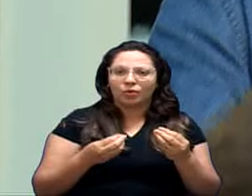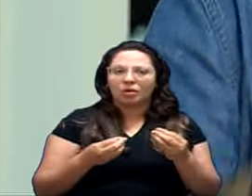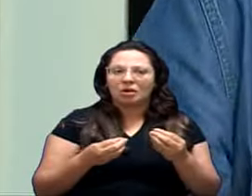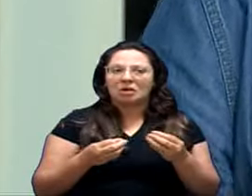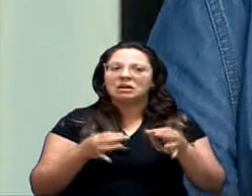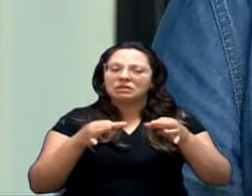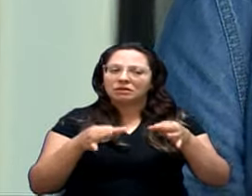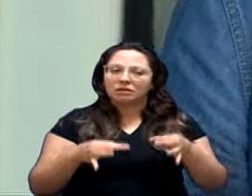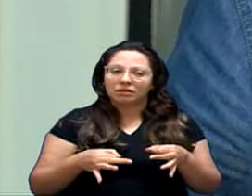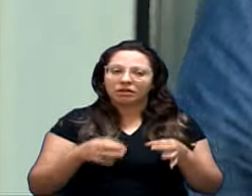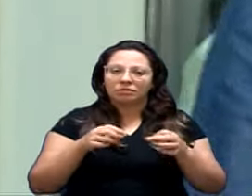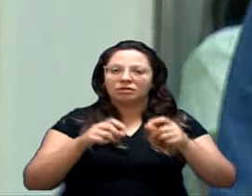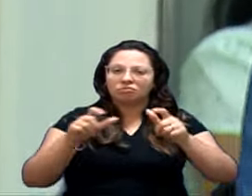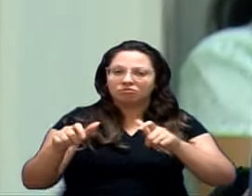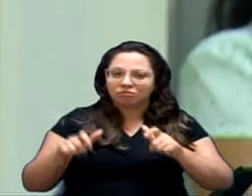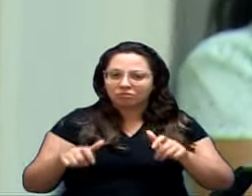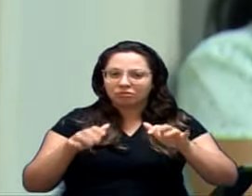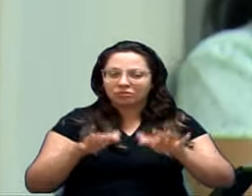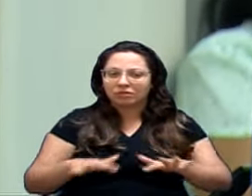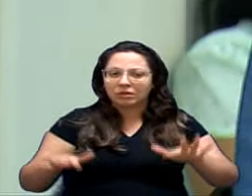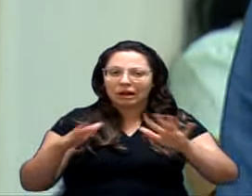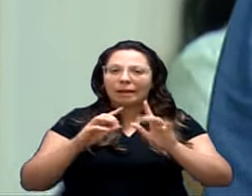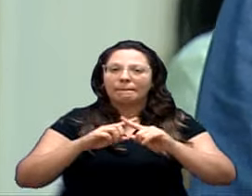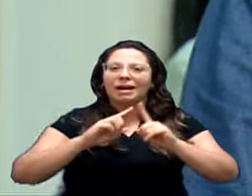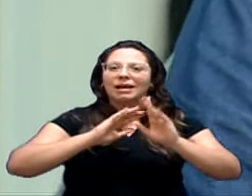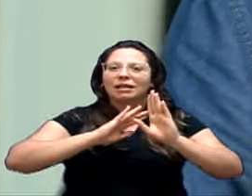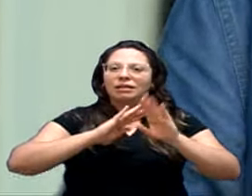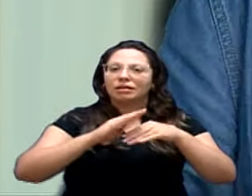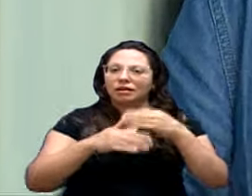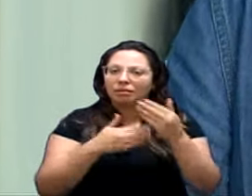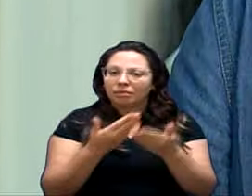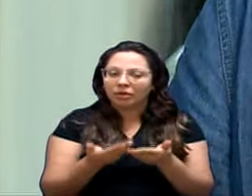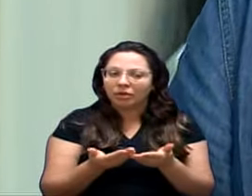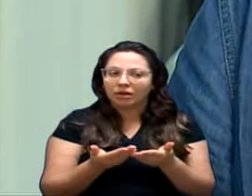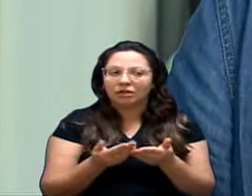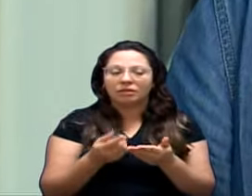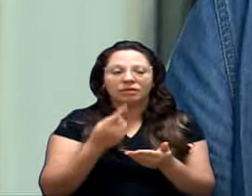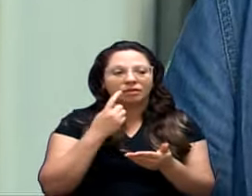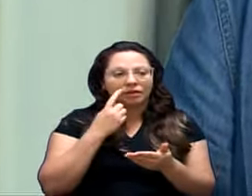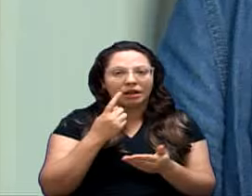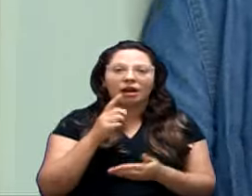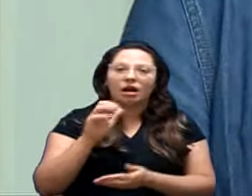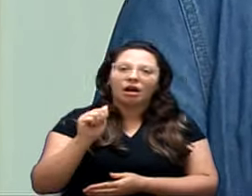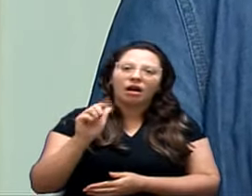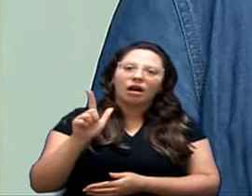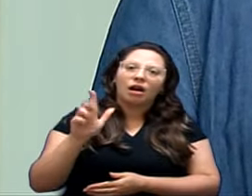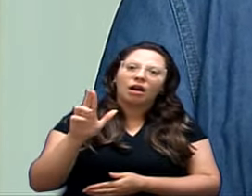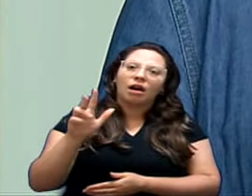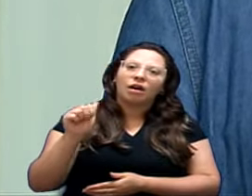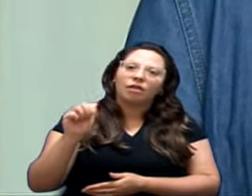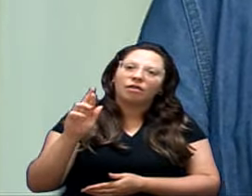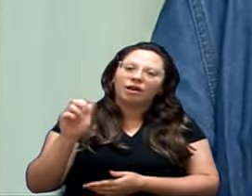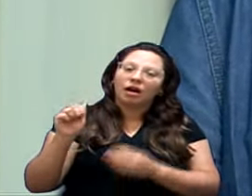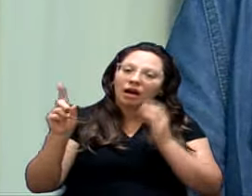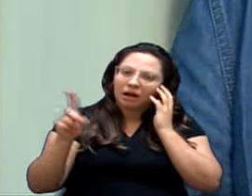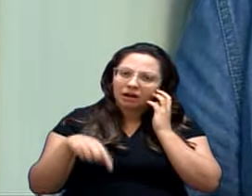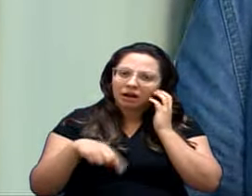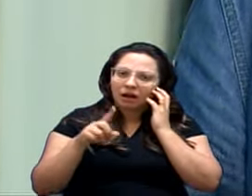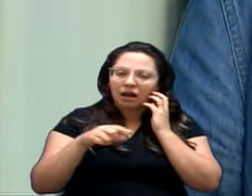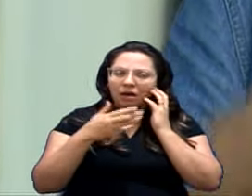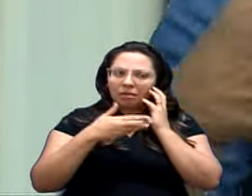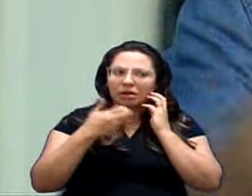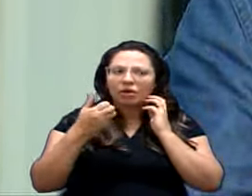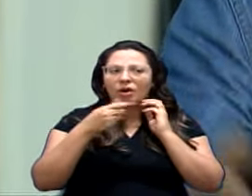da forma como está e depois na hora de interpretar quando vai se dar um alvará prevalece o quê prevalece o